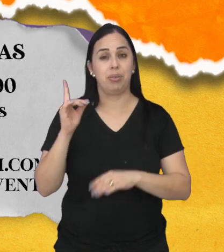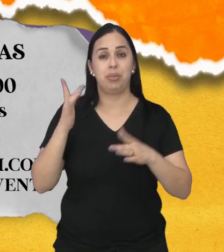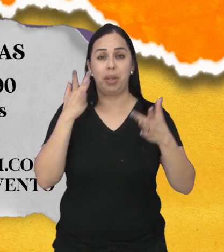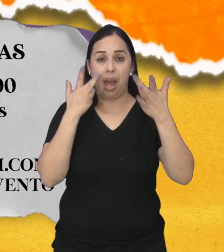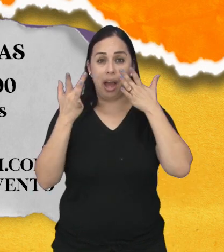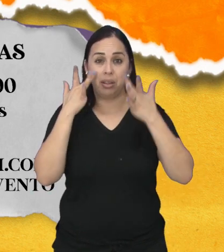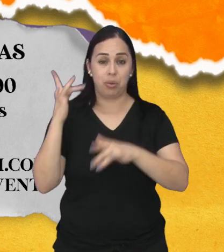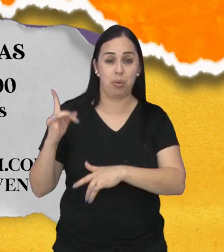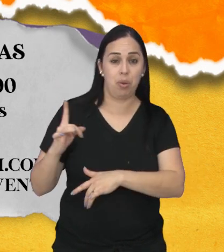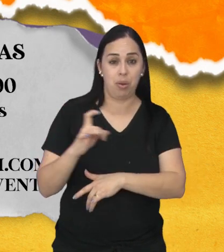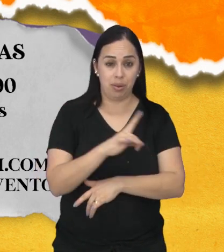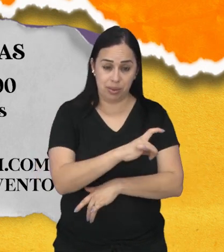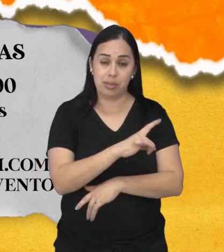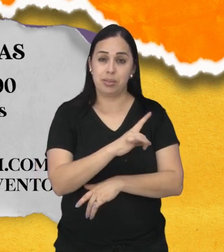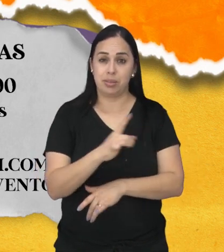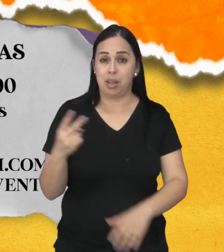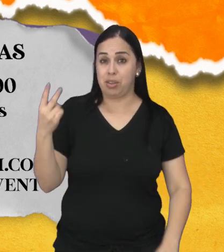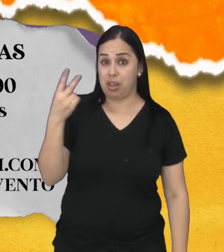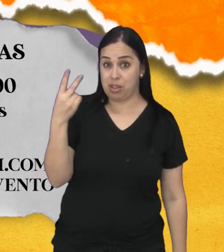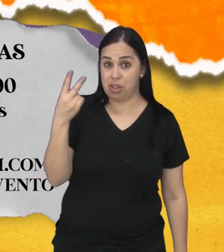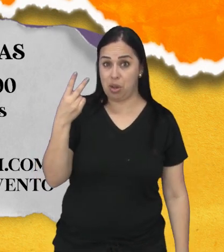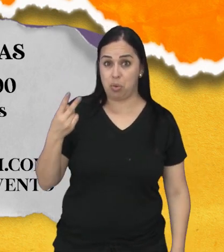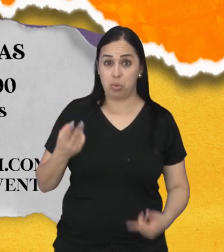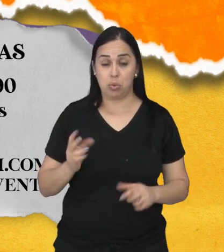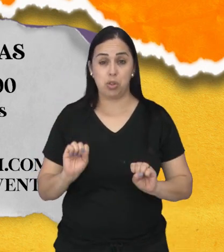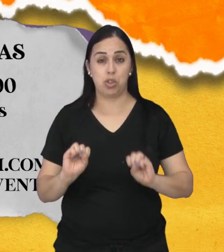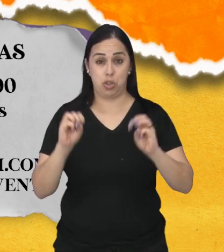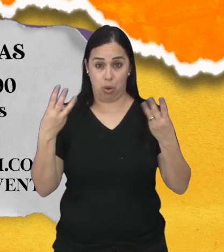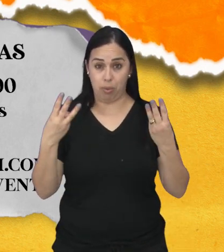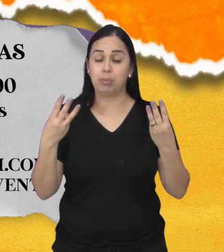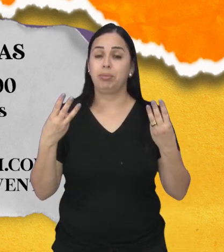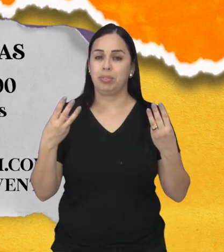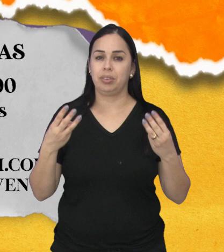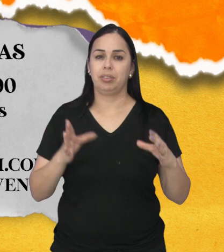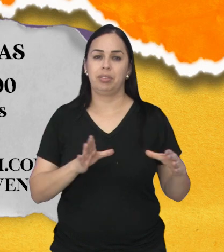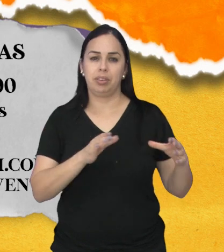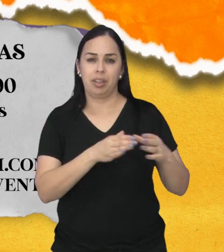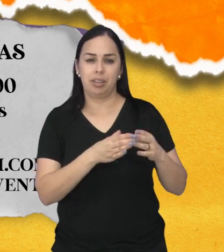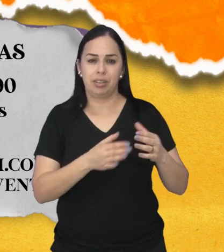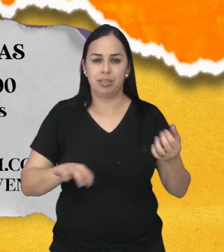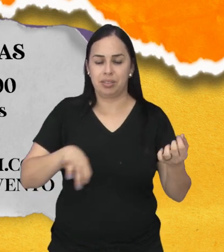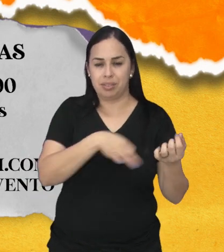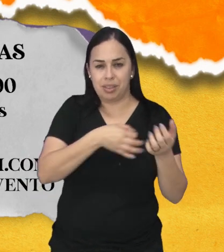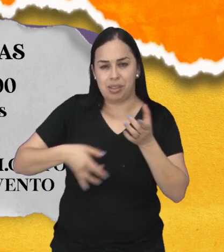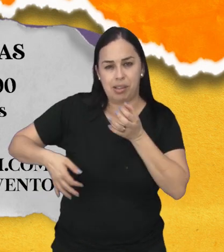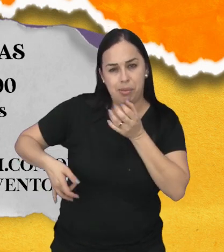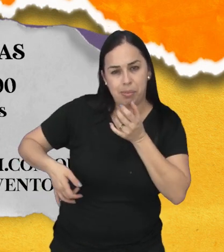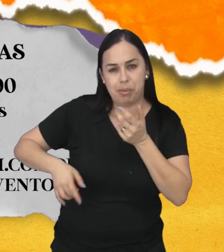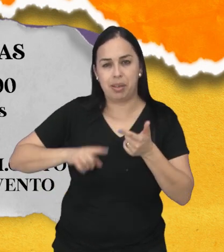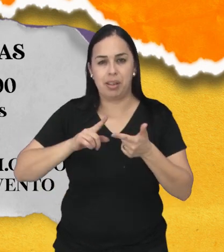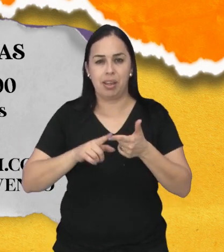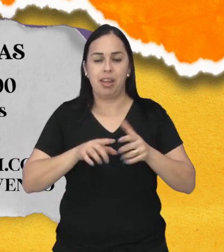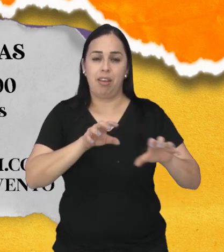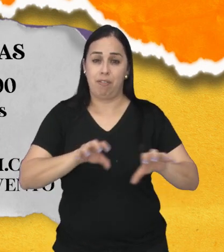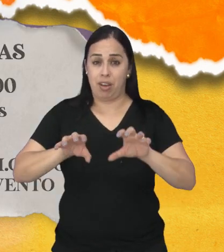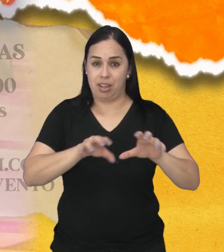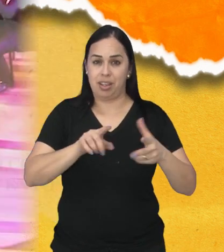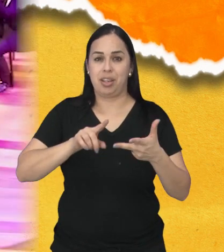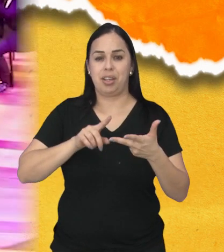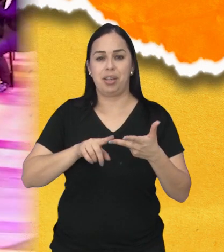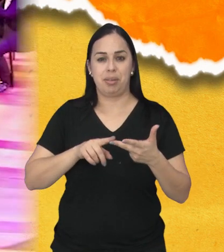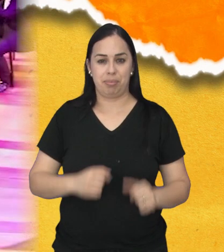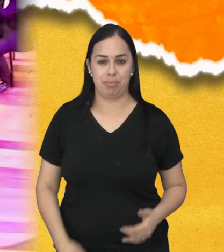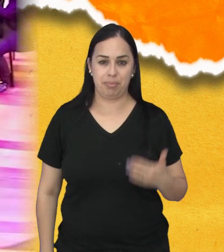Colinas. Nesse segundo concerto da temporada 2023, a orquestra toca jazz, blues, funk e bossa nova.